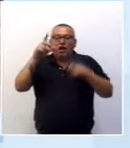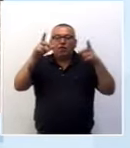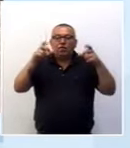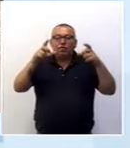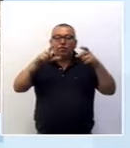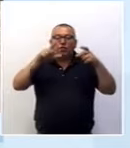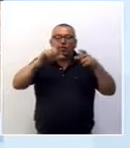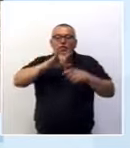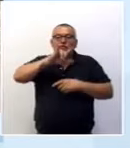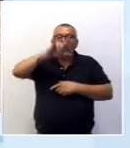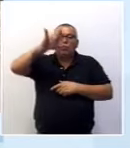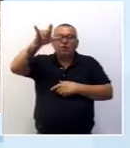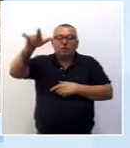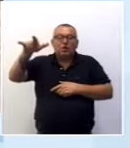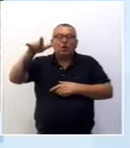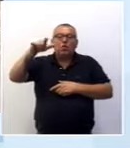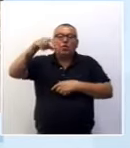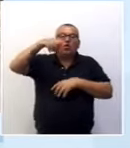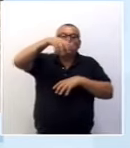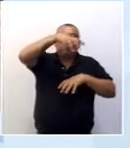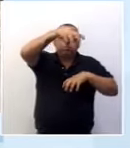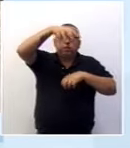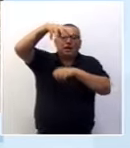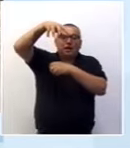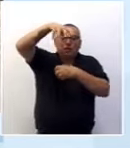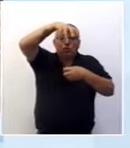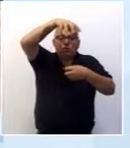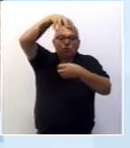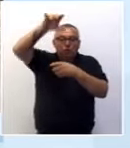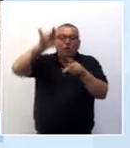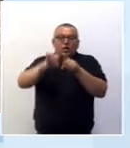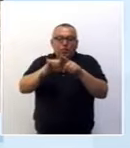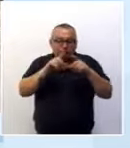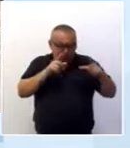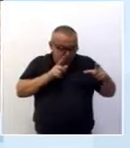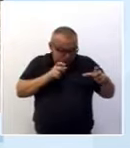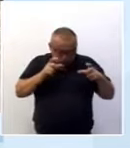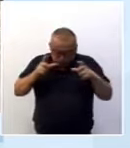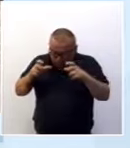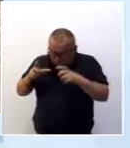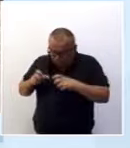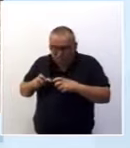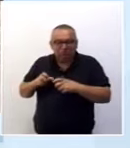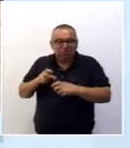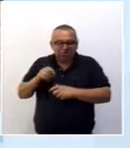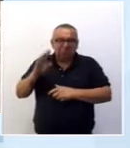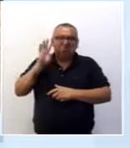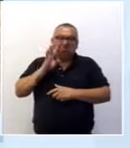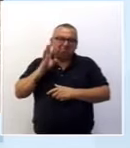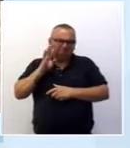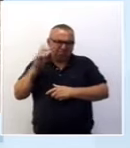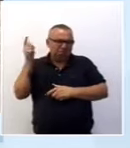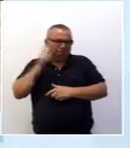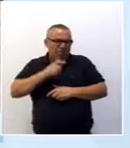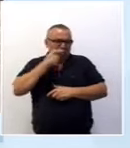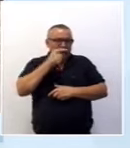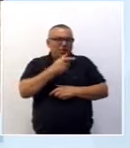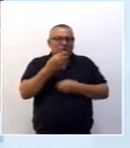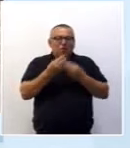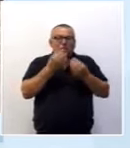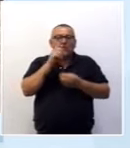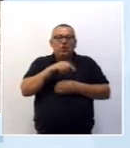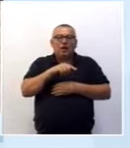né? E para quem está trabalhando com mapeamento, é um instrumento muito rico, né? Você consegue ter uma ideia, uma noção